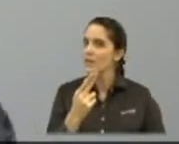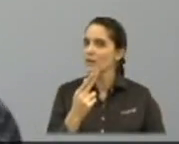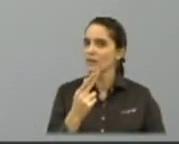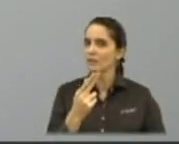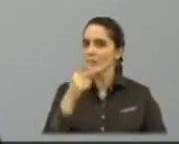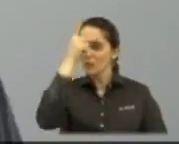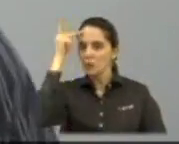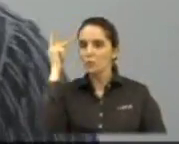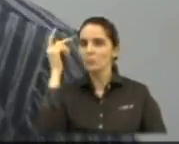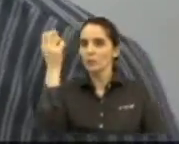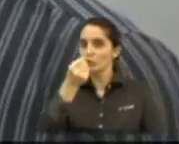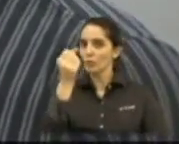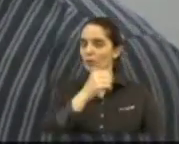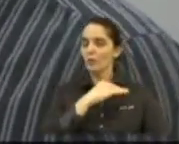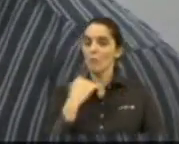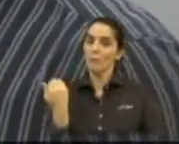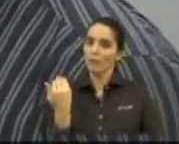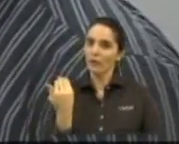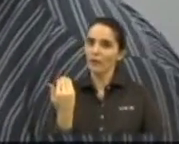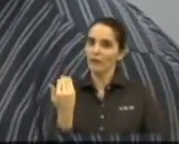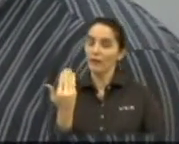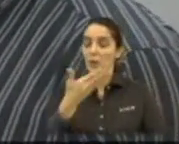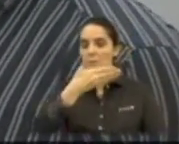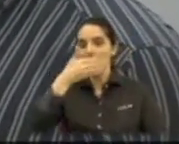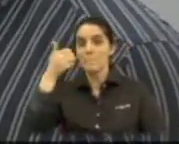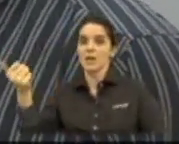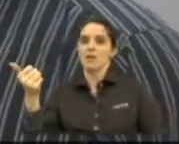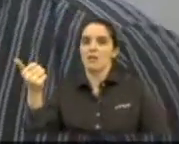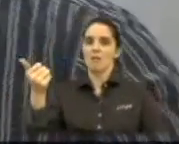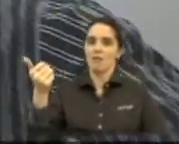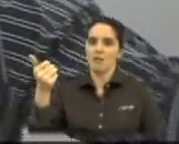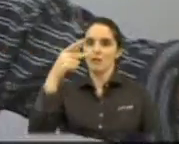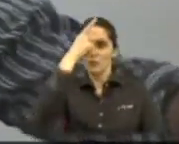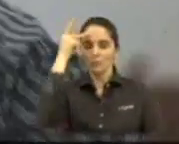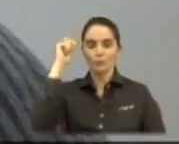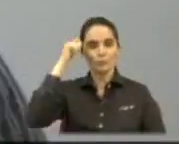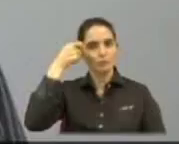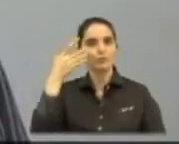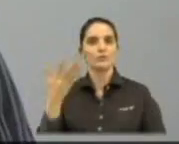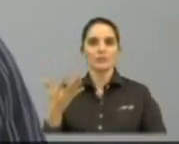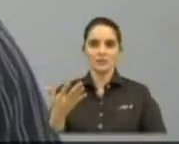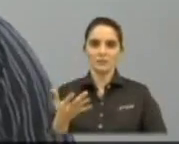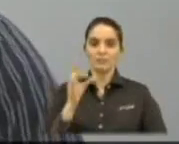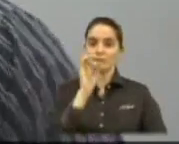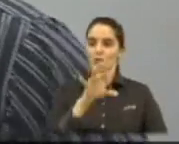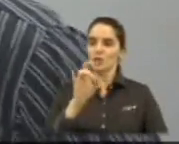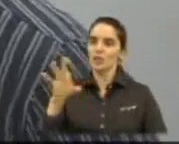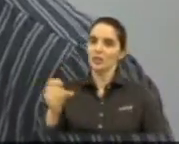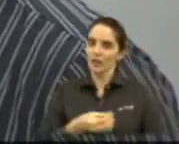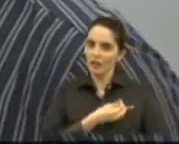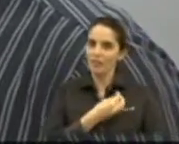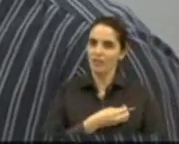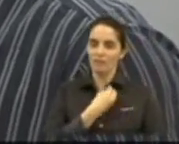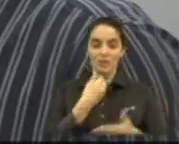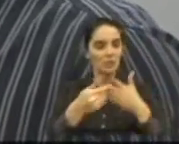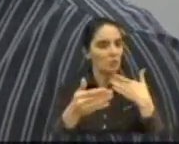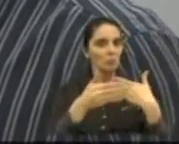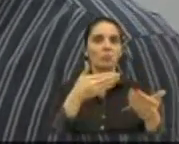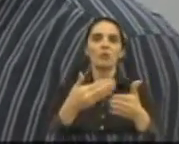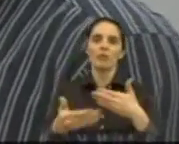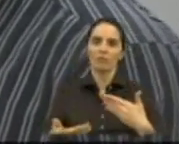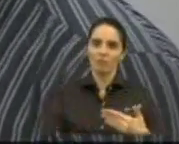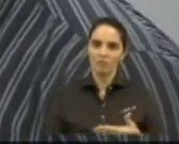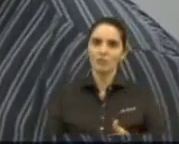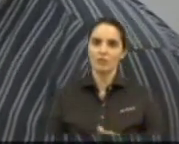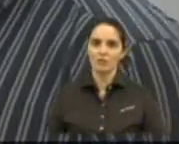morte de um negro ou a morte de um mineiro. Isso me preocupa. Cada vida, como disse o menino aqui que usou a tribuna, seja ela qual for, tem o seu